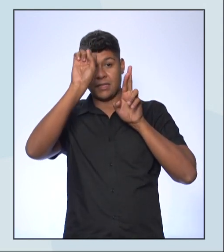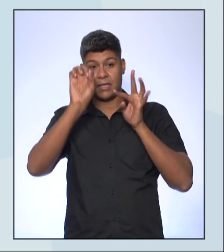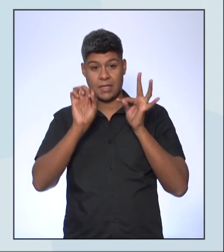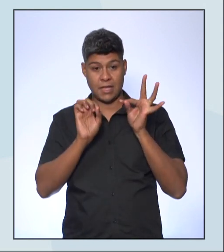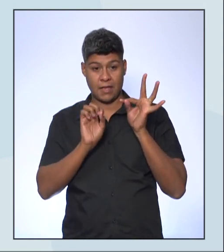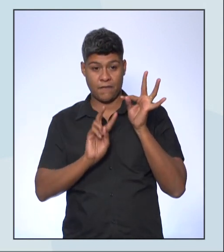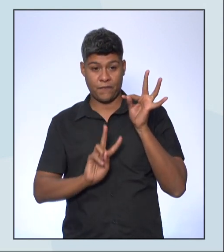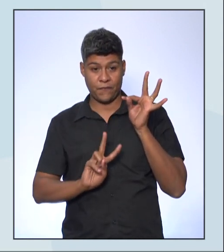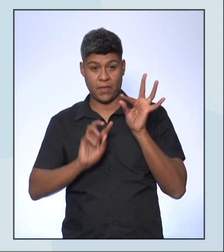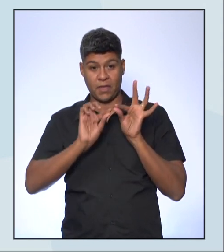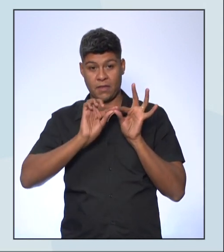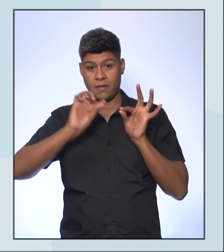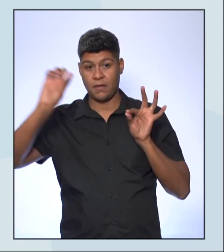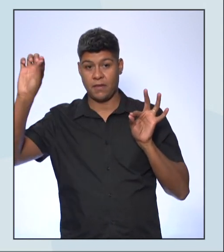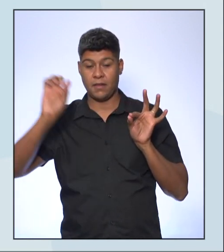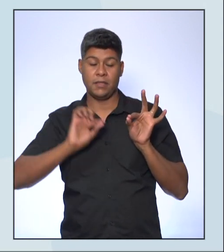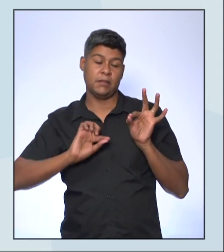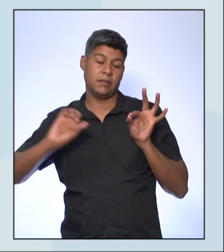show de paralelas.